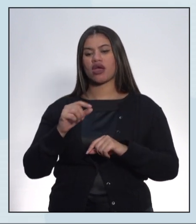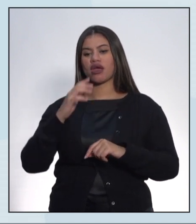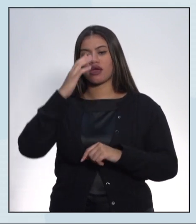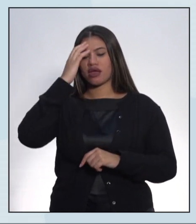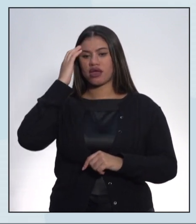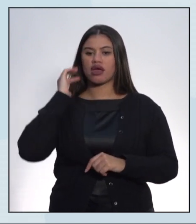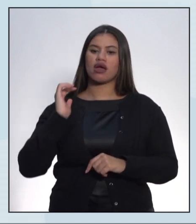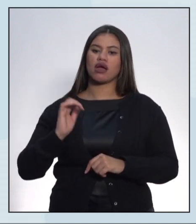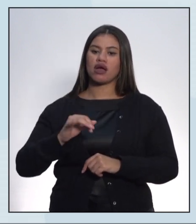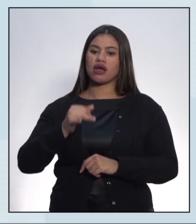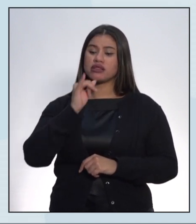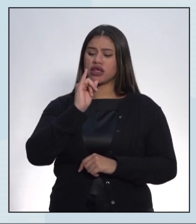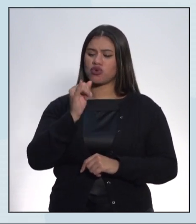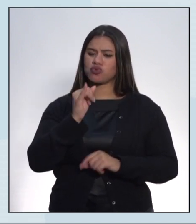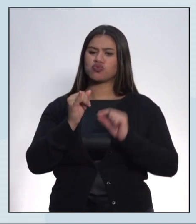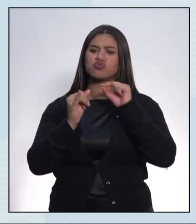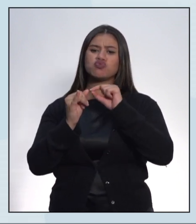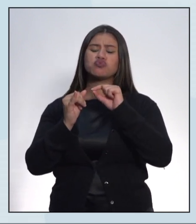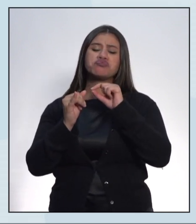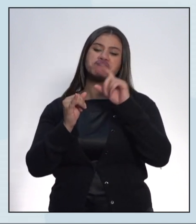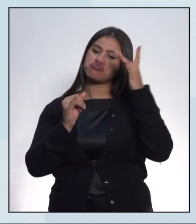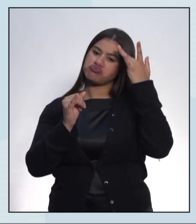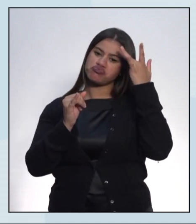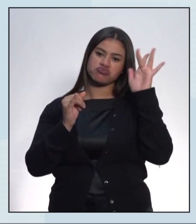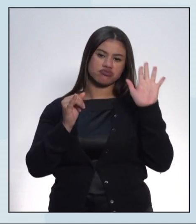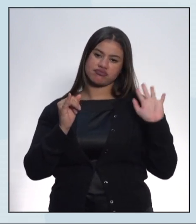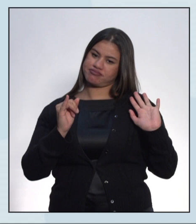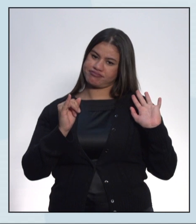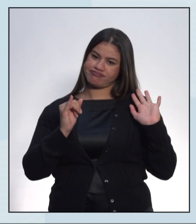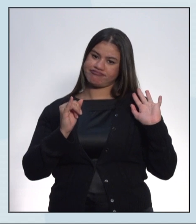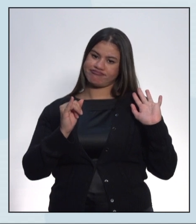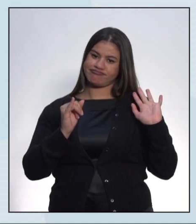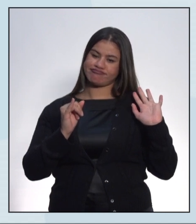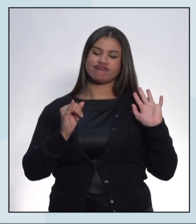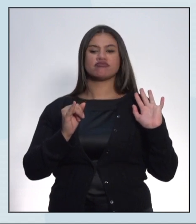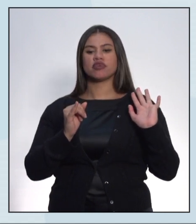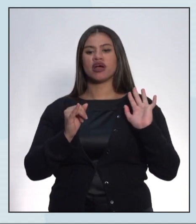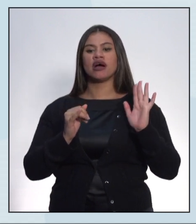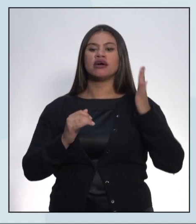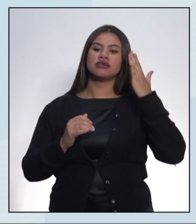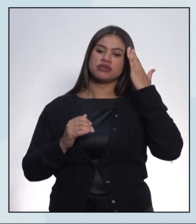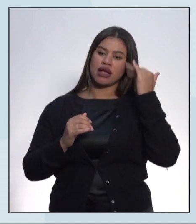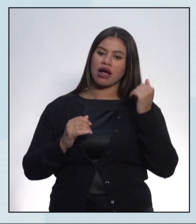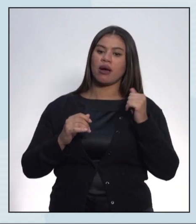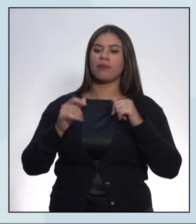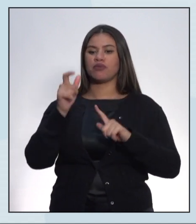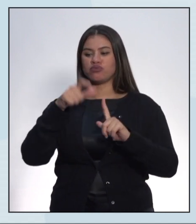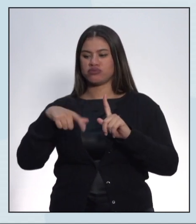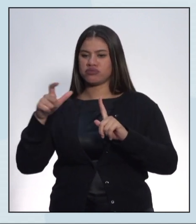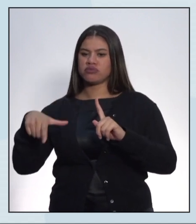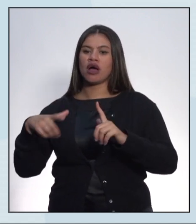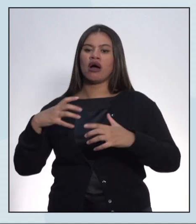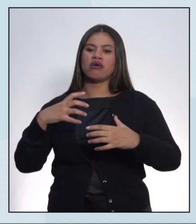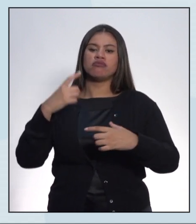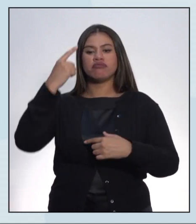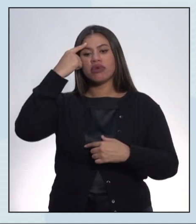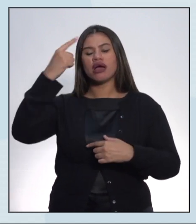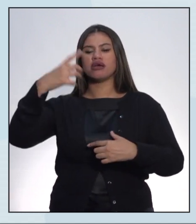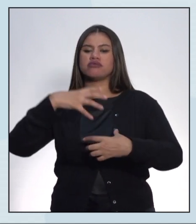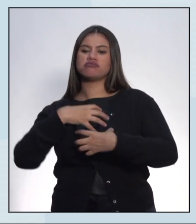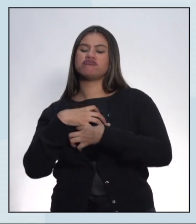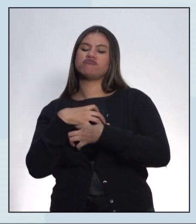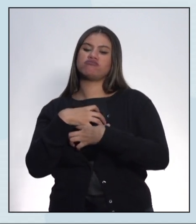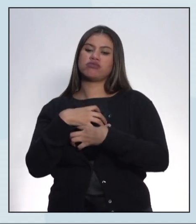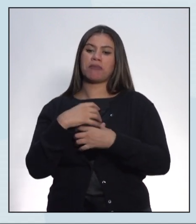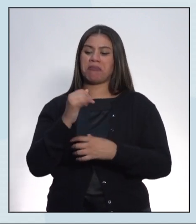Você não sabe quem está narrando a história, né? Então você não sabe. Ele sabe o que os personagens pensam, o que os personagens sentem e tal.